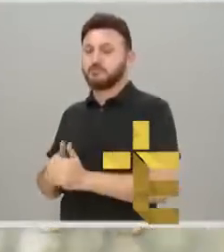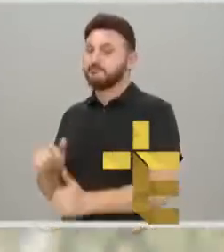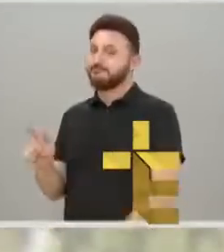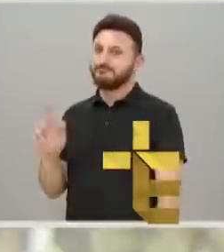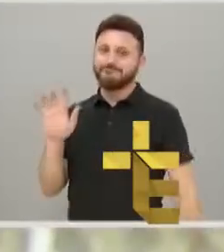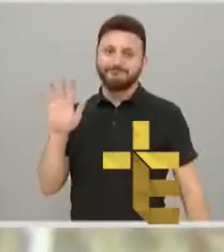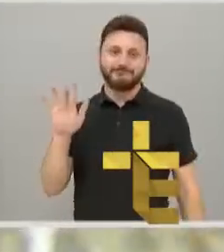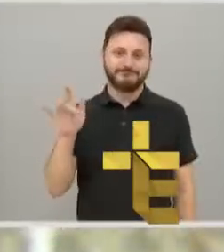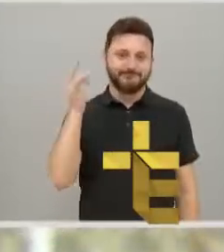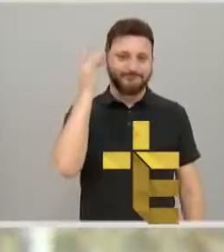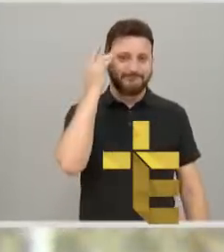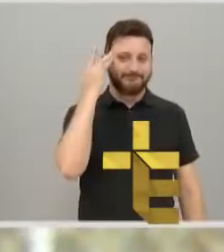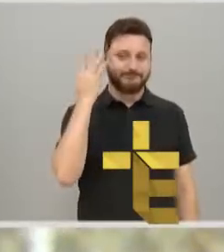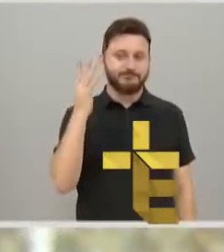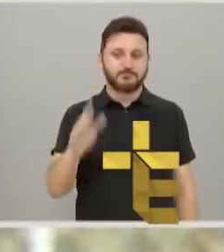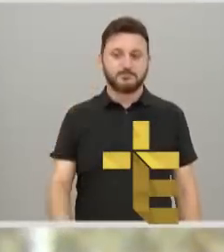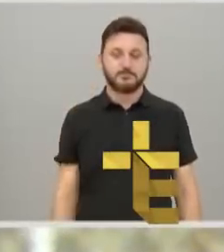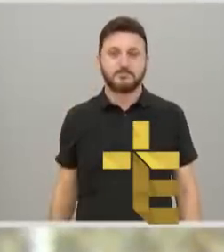passos.